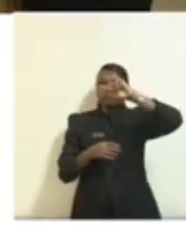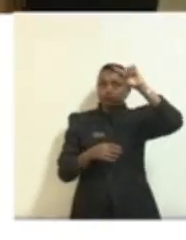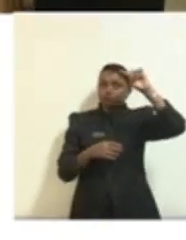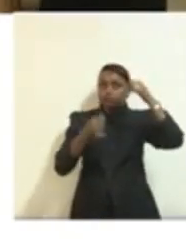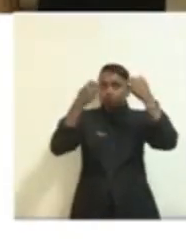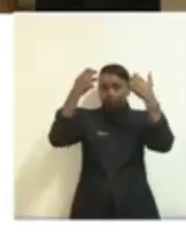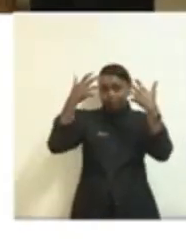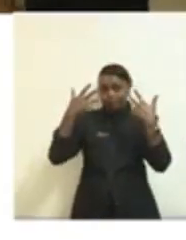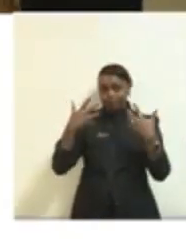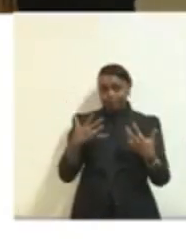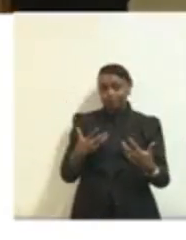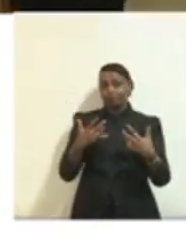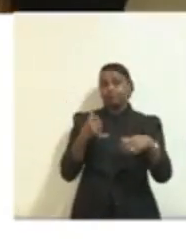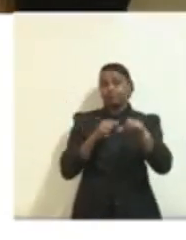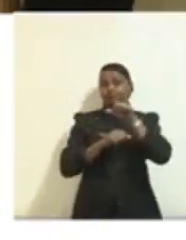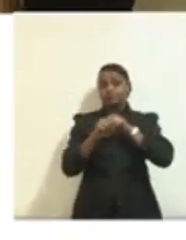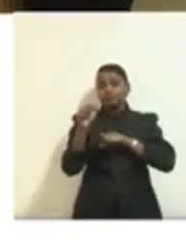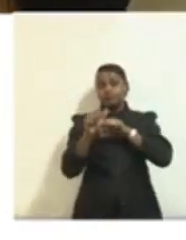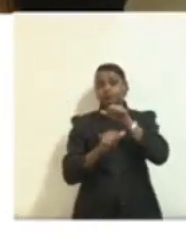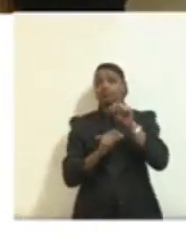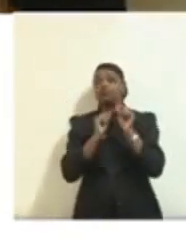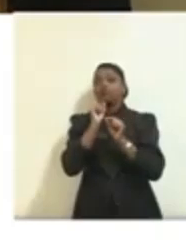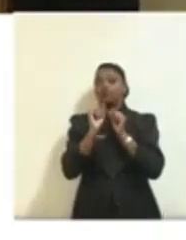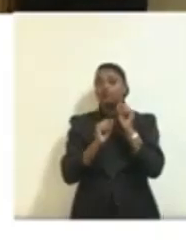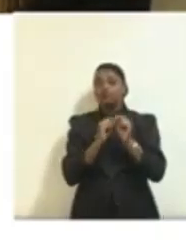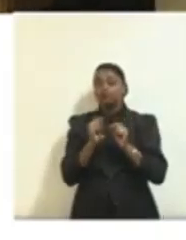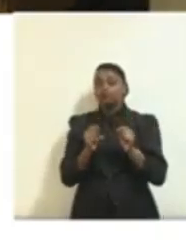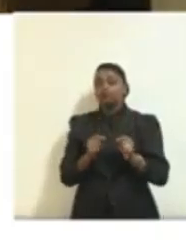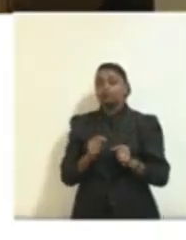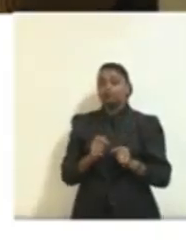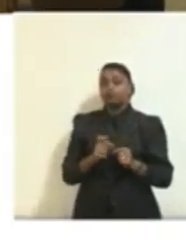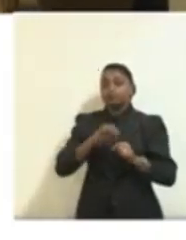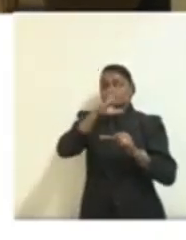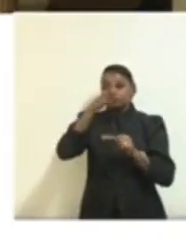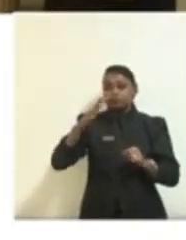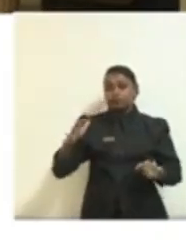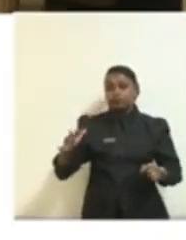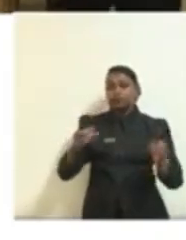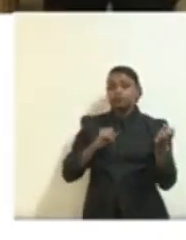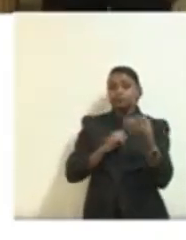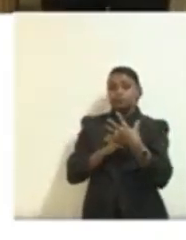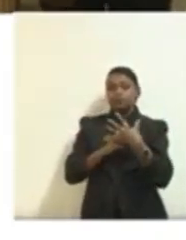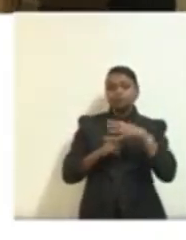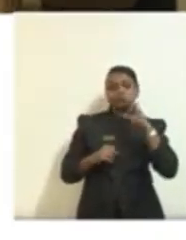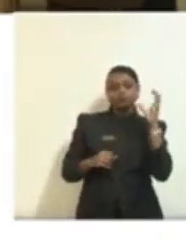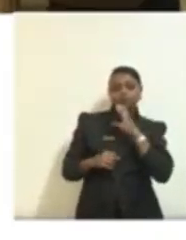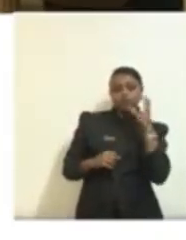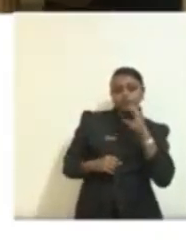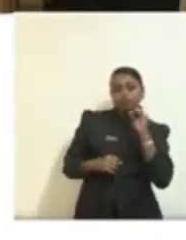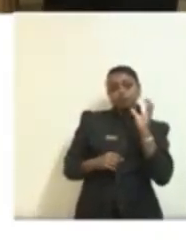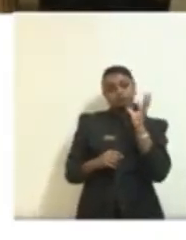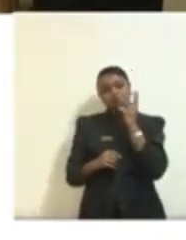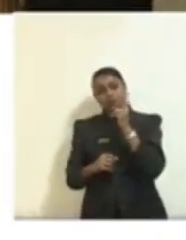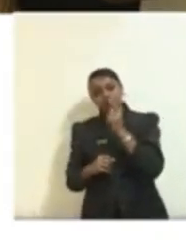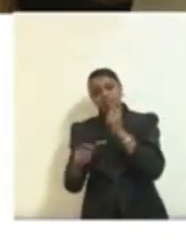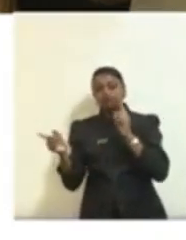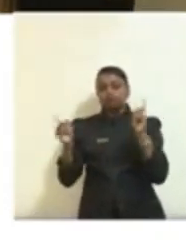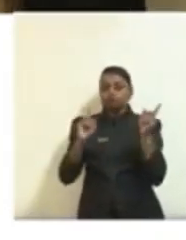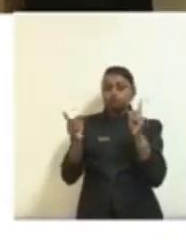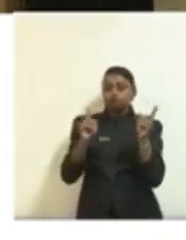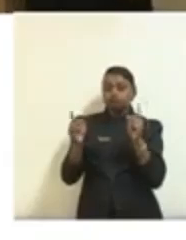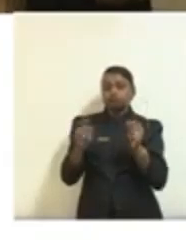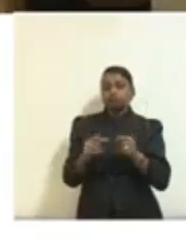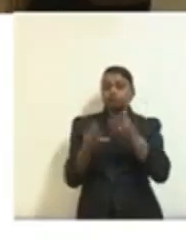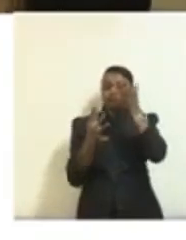seja, qual foi a mudança que aconteceu durante o evento anômalo climático, e qual foi a rapidez com que, a resiliência, com que essas